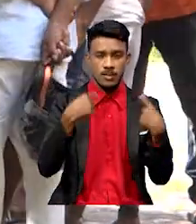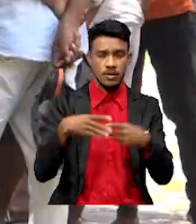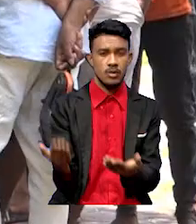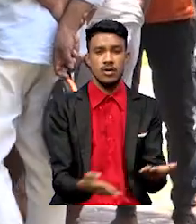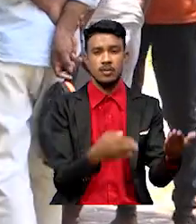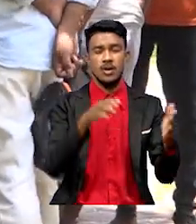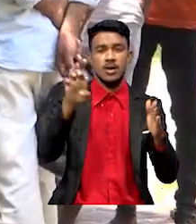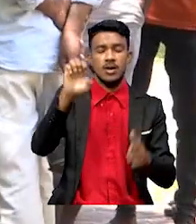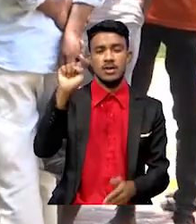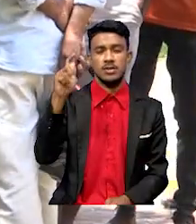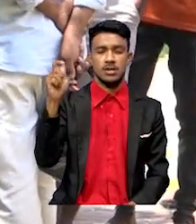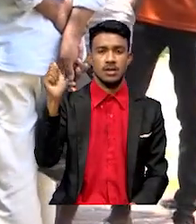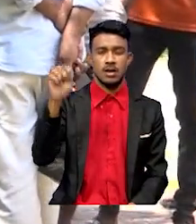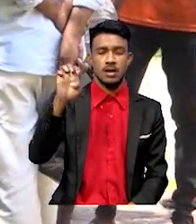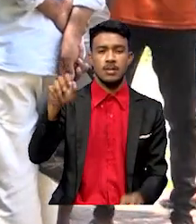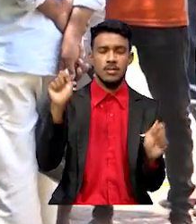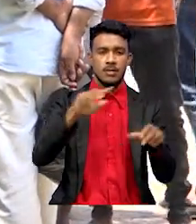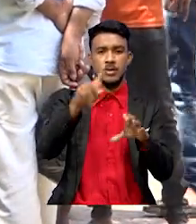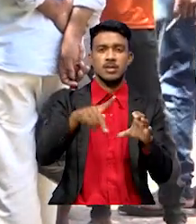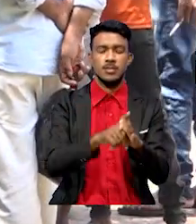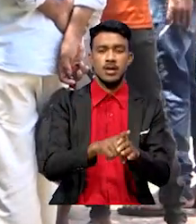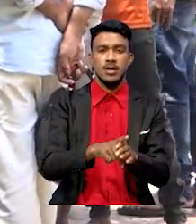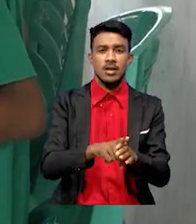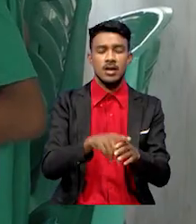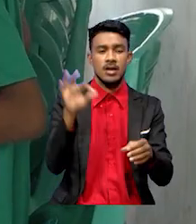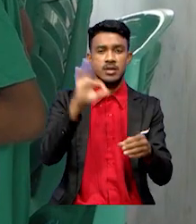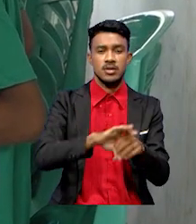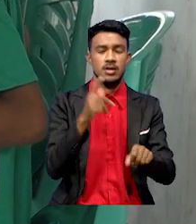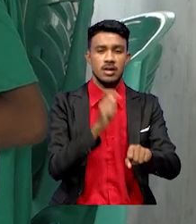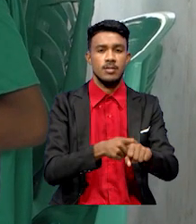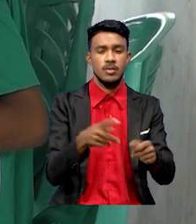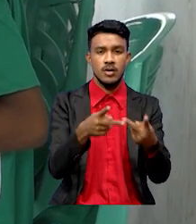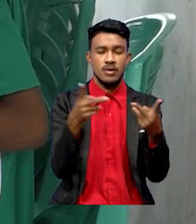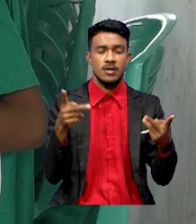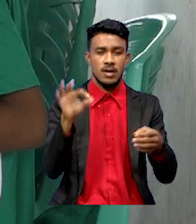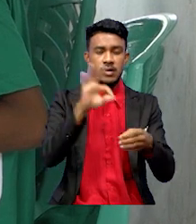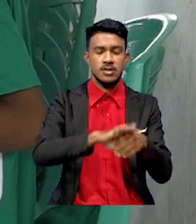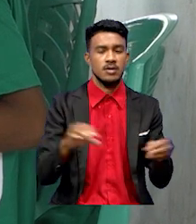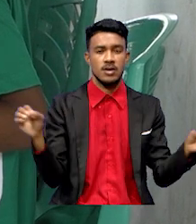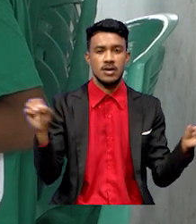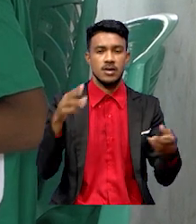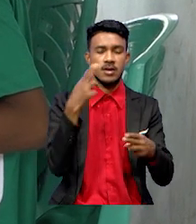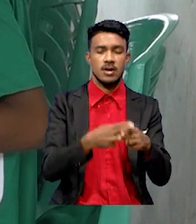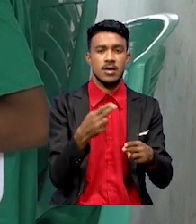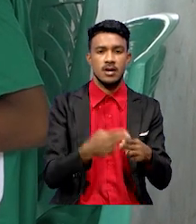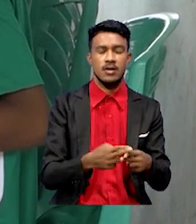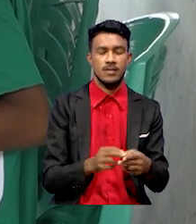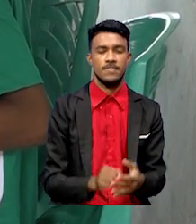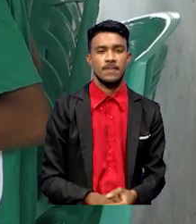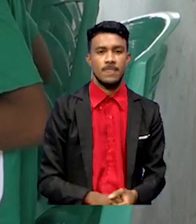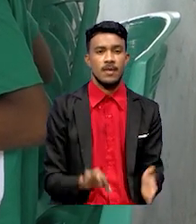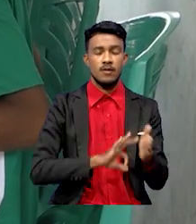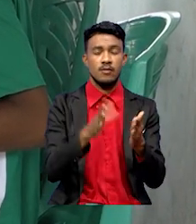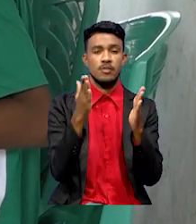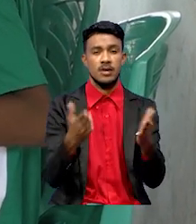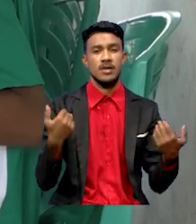stae atu participe a lição mai bihe tempo a lição balu naran la iha lista iha centro votação paralelo formato ne estaca na